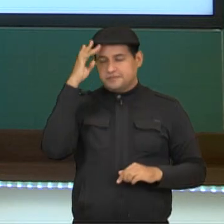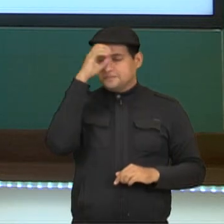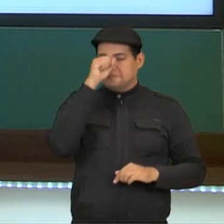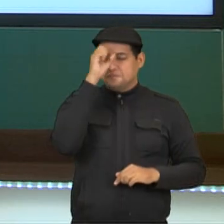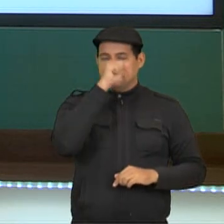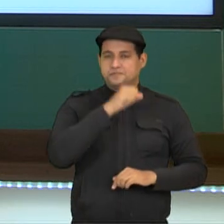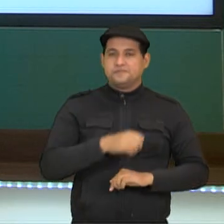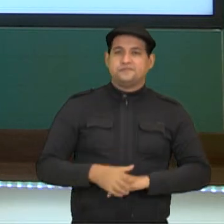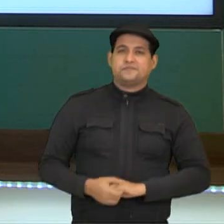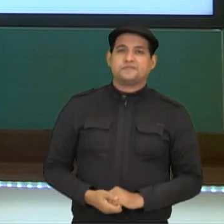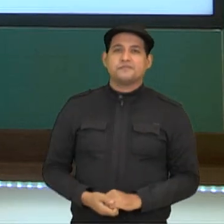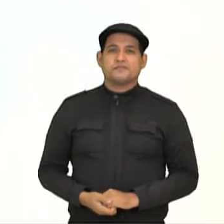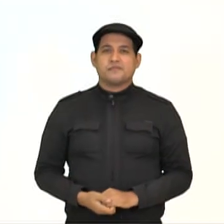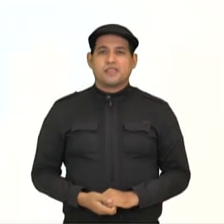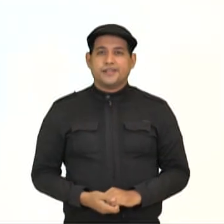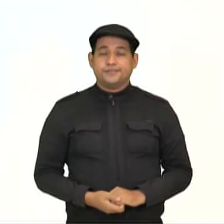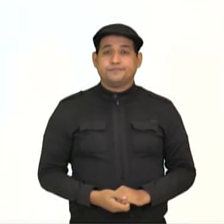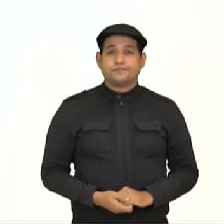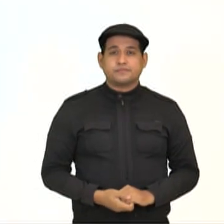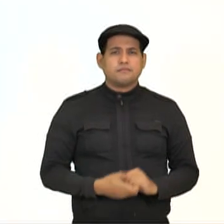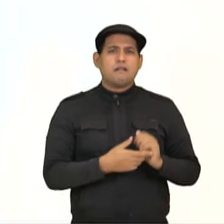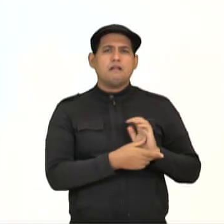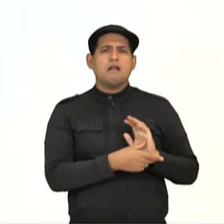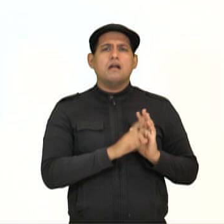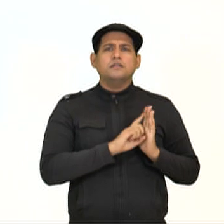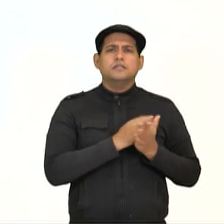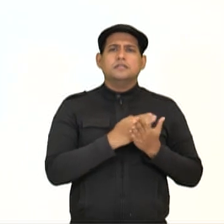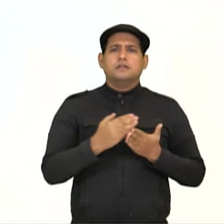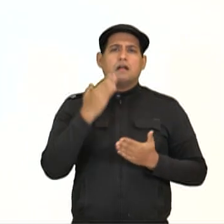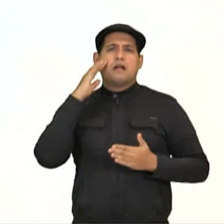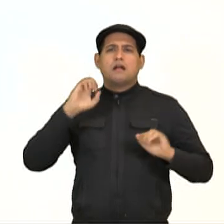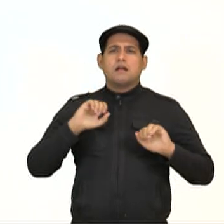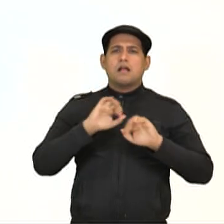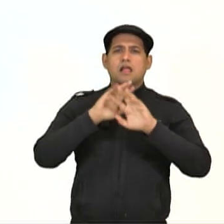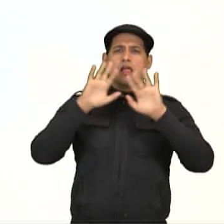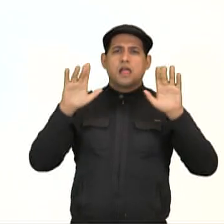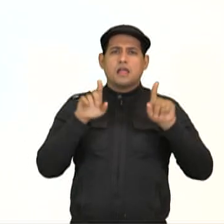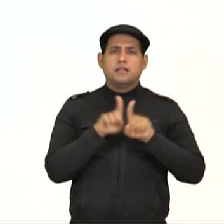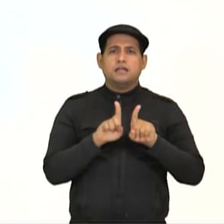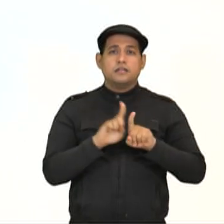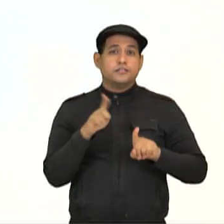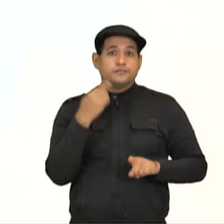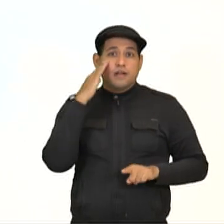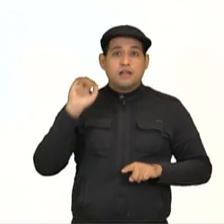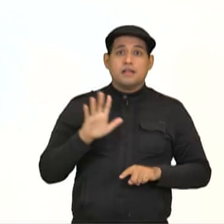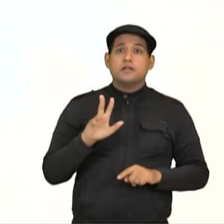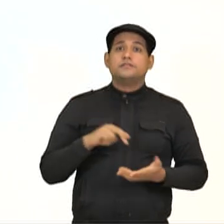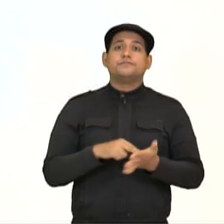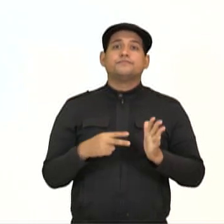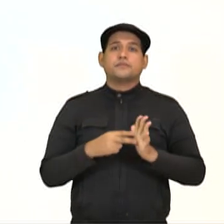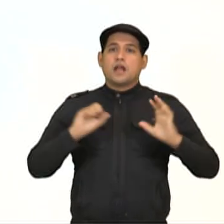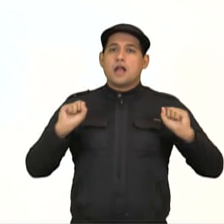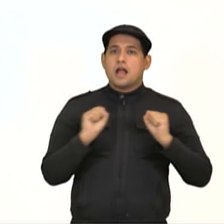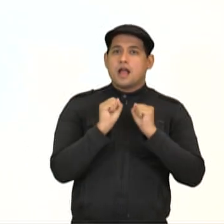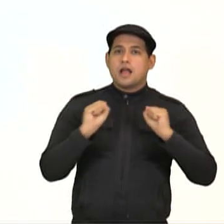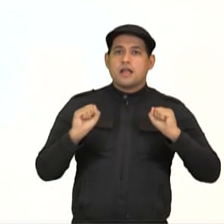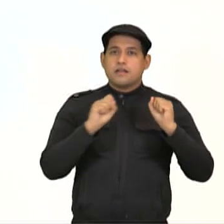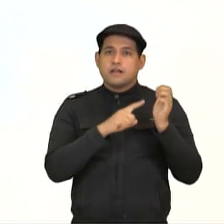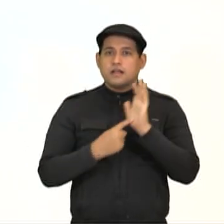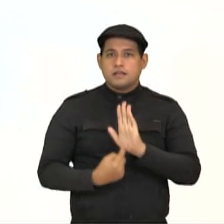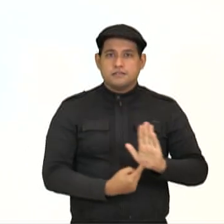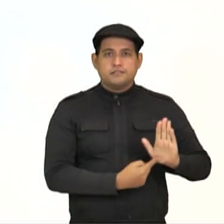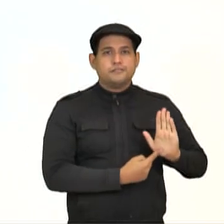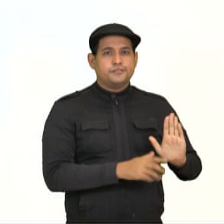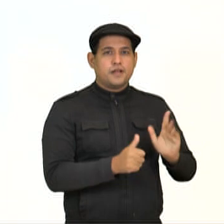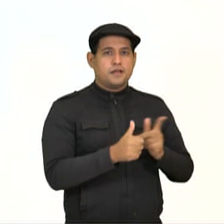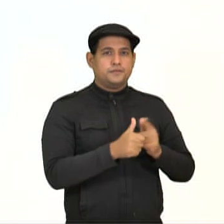saber. Antes de tentar entender o atletismo adaptado, vamos compreender o atletismo. Então, eu deixo aqui para vocês já o